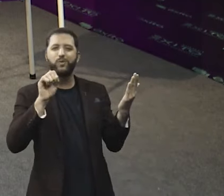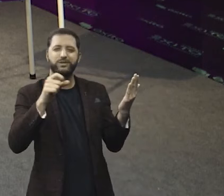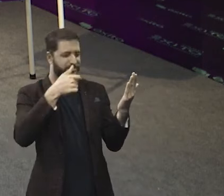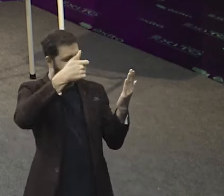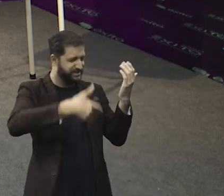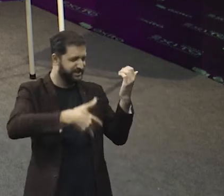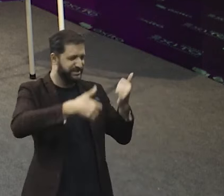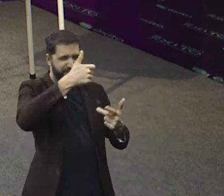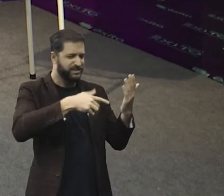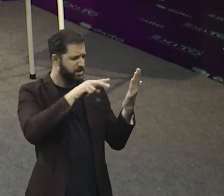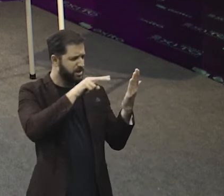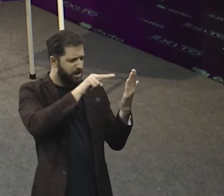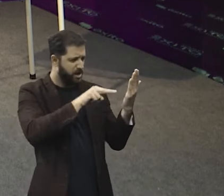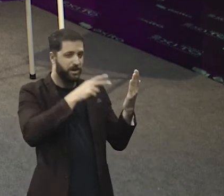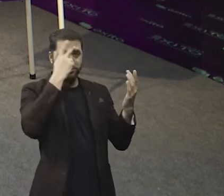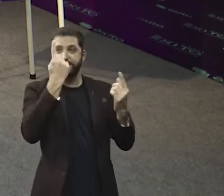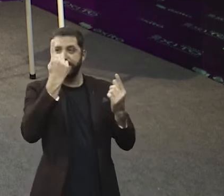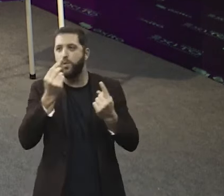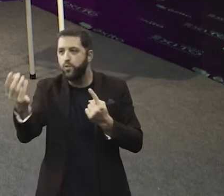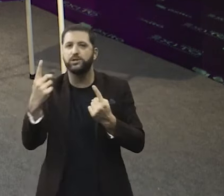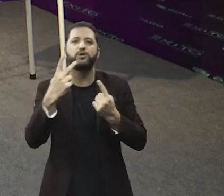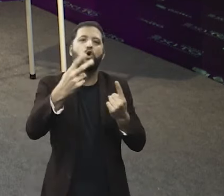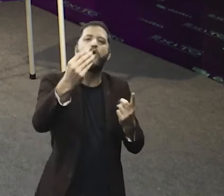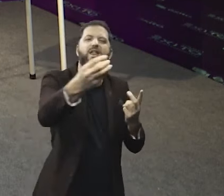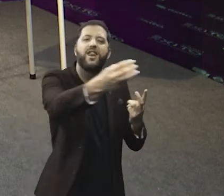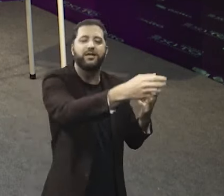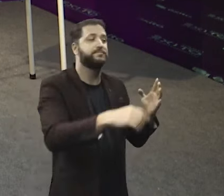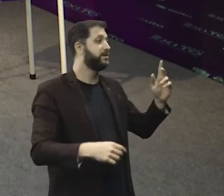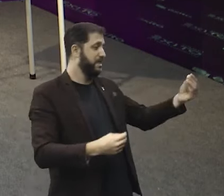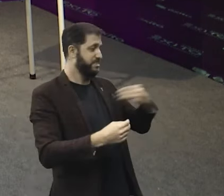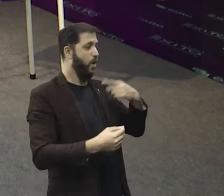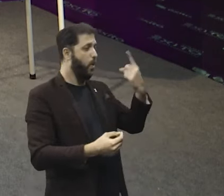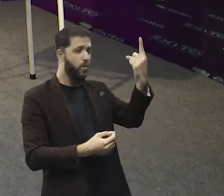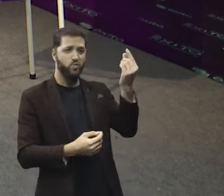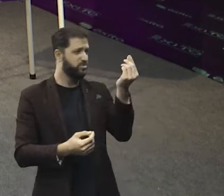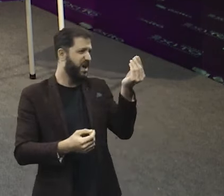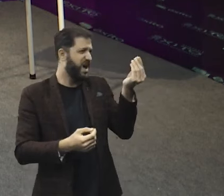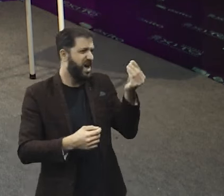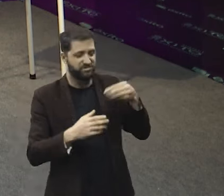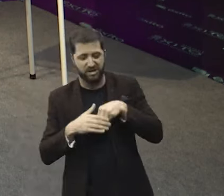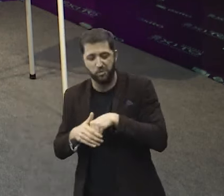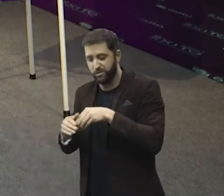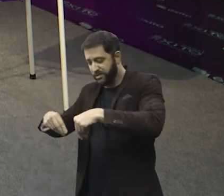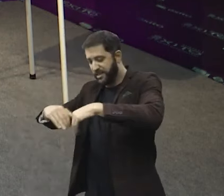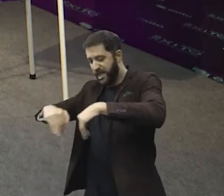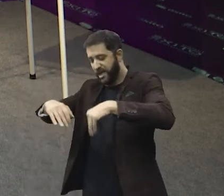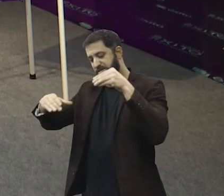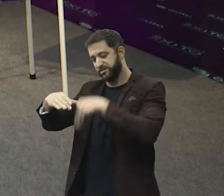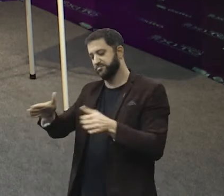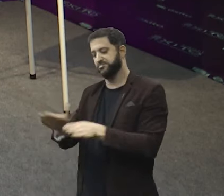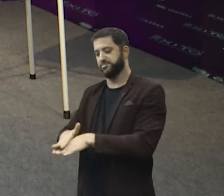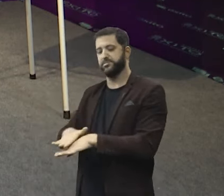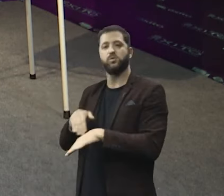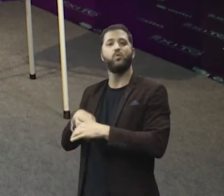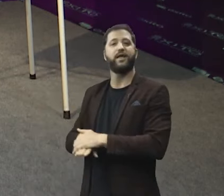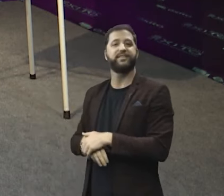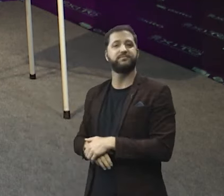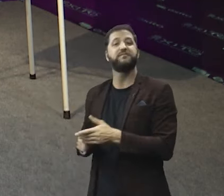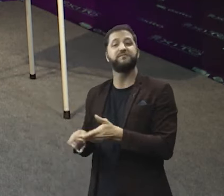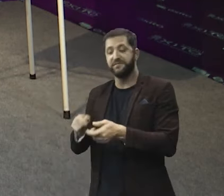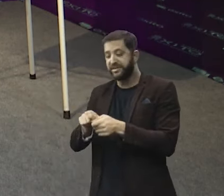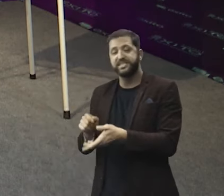o que recebeu um foi lá e enterrou você tá recebendo vários talentos aqui por meio dessas palestras que que você vai fazer com elas